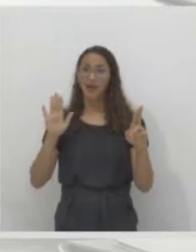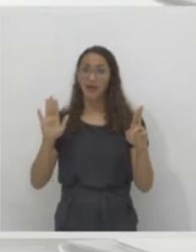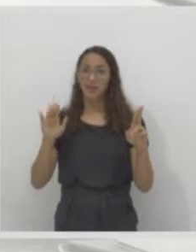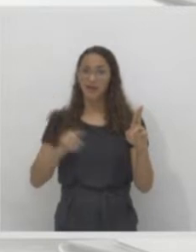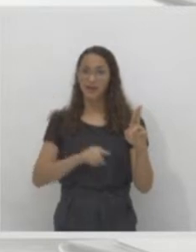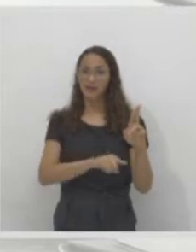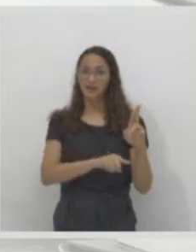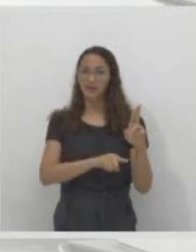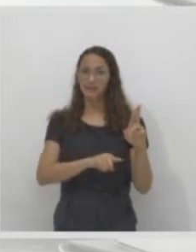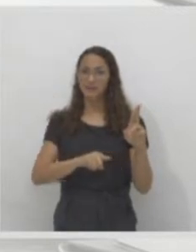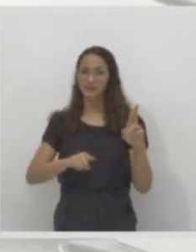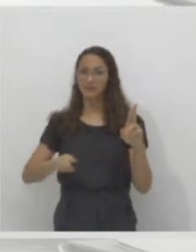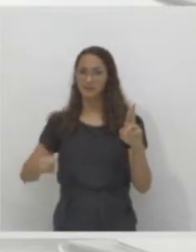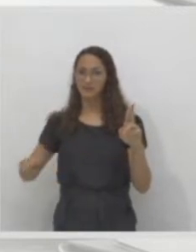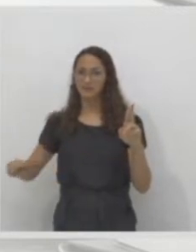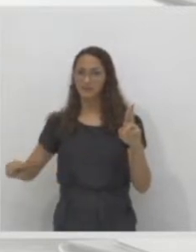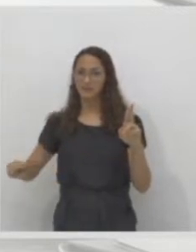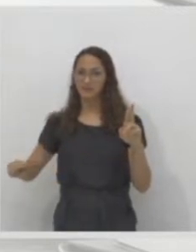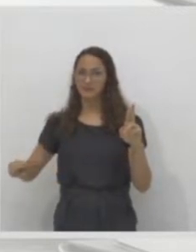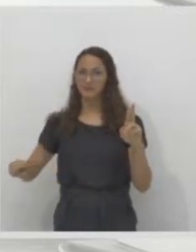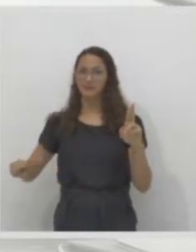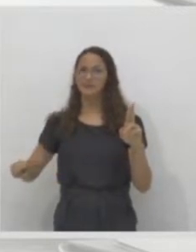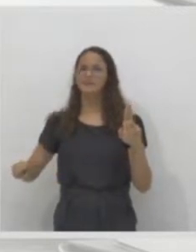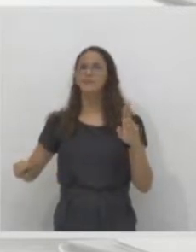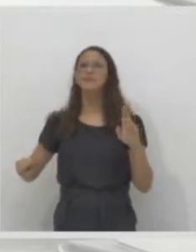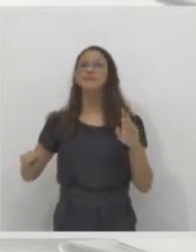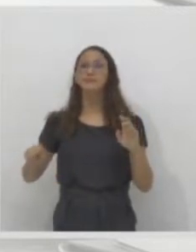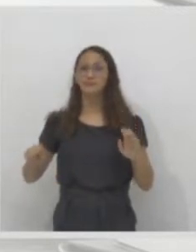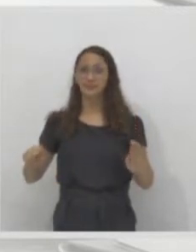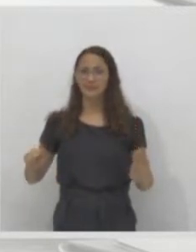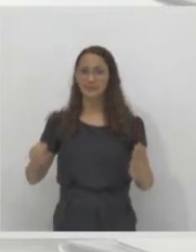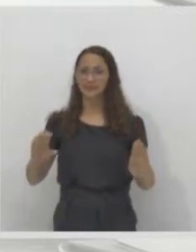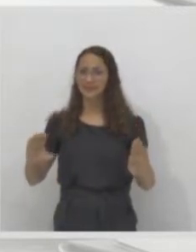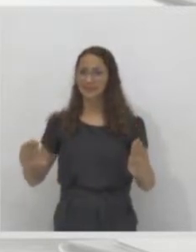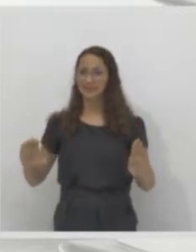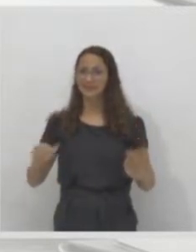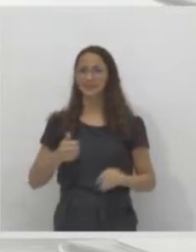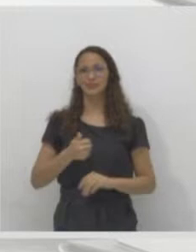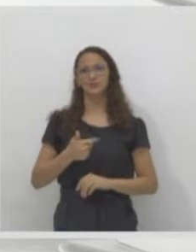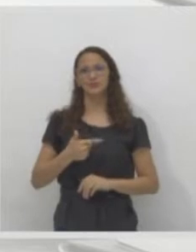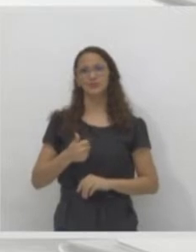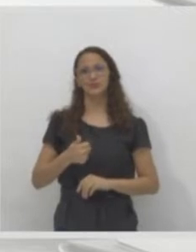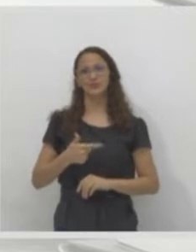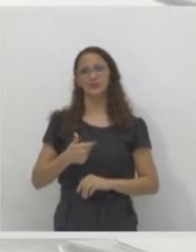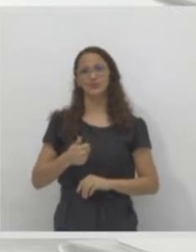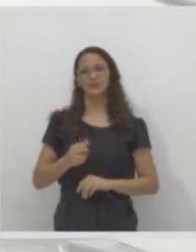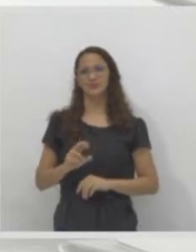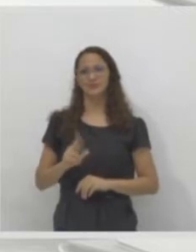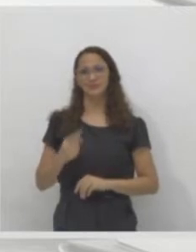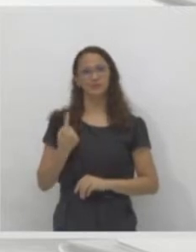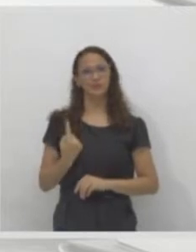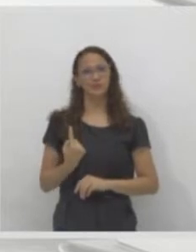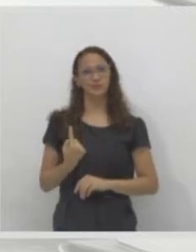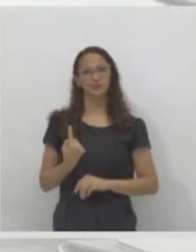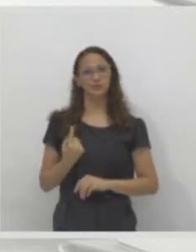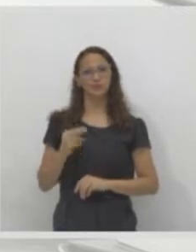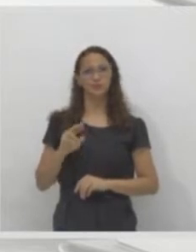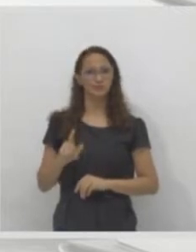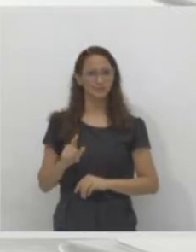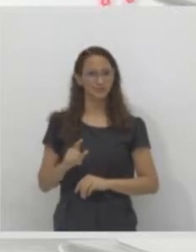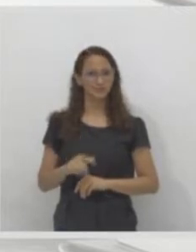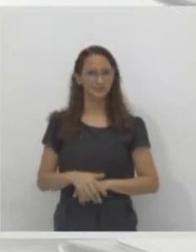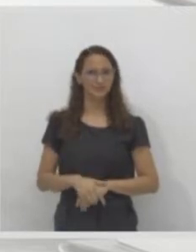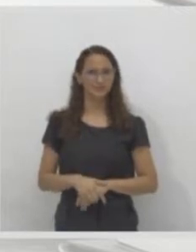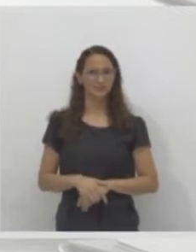difere é o segmento BC, que mede 12 centímetros. Vejam comigo a